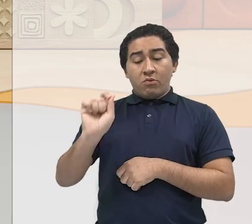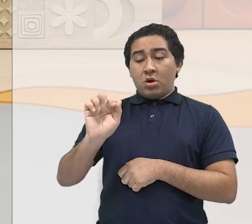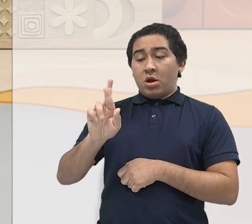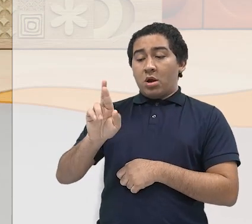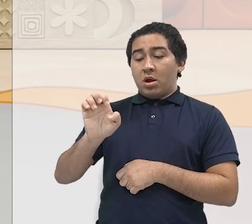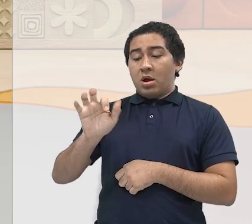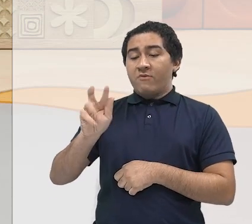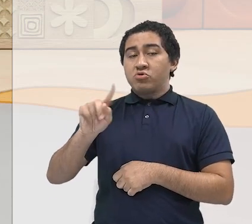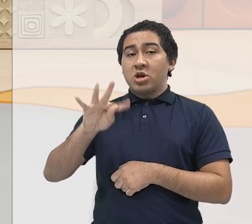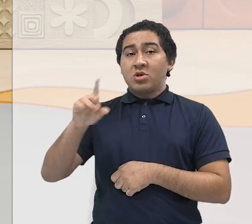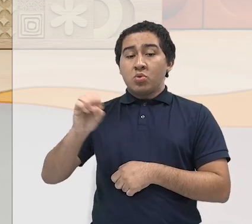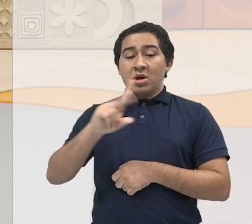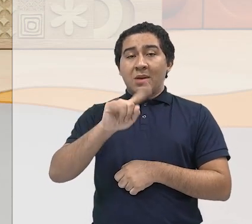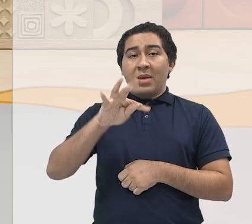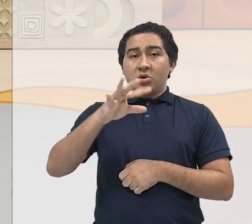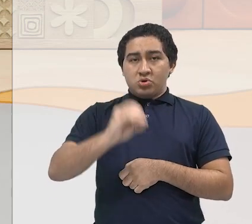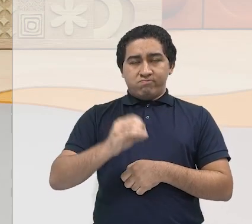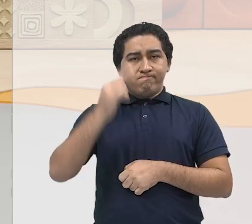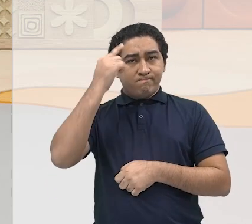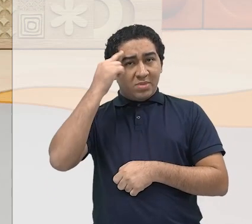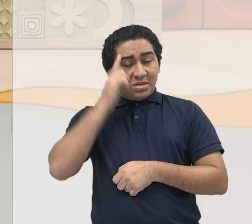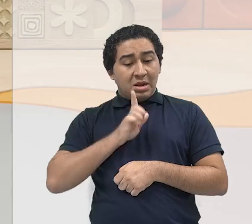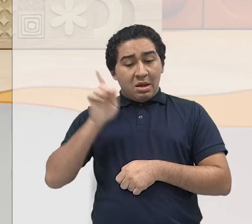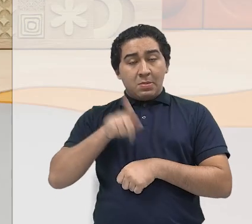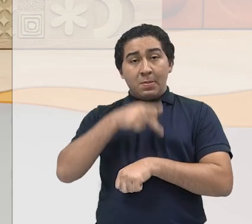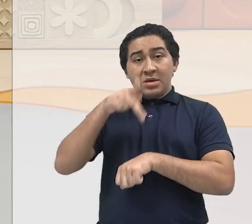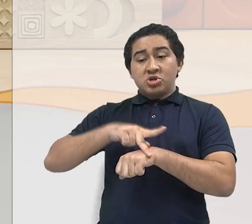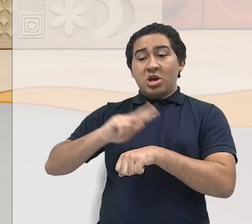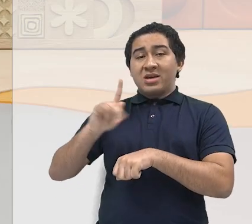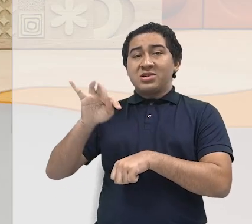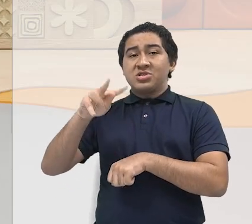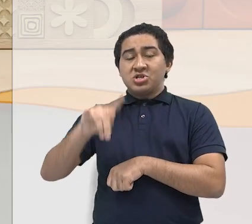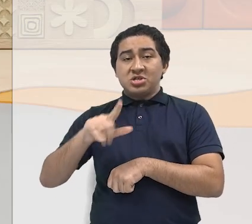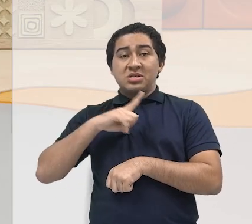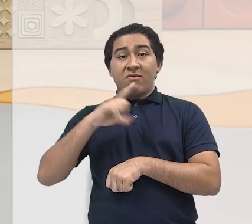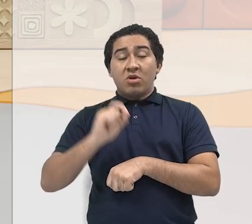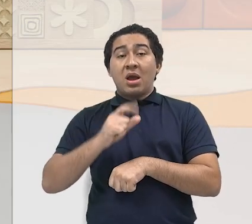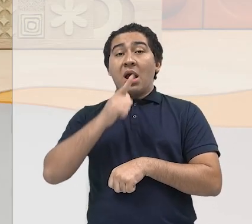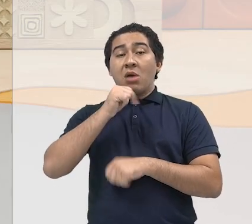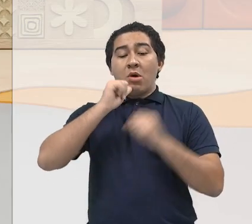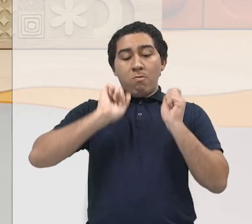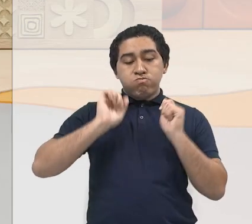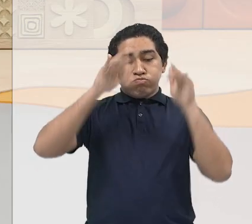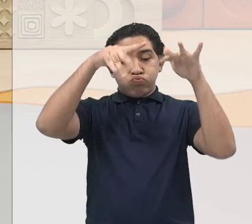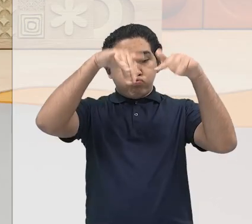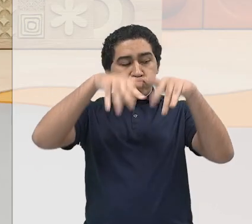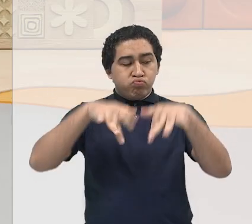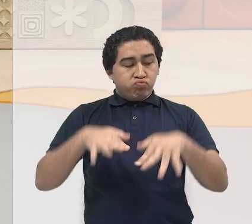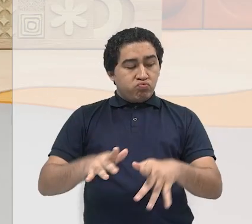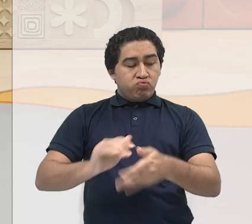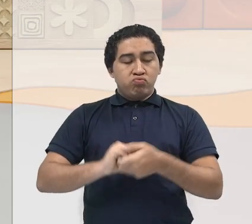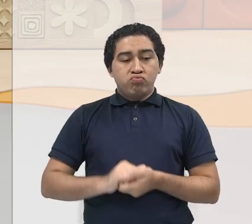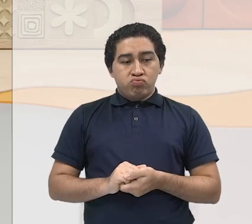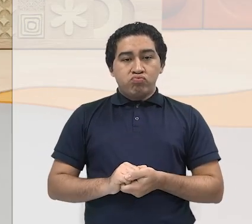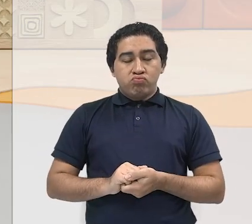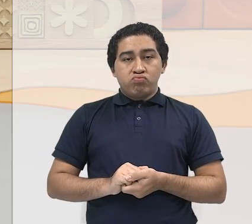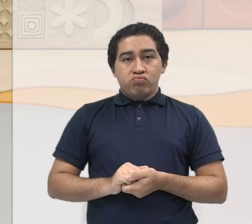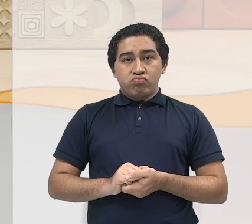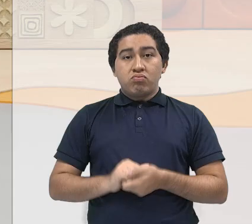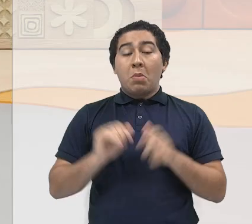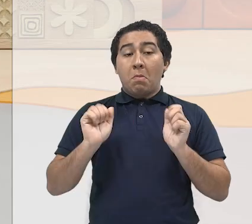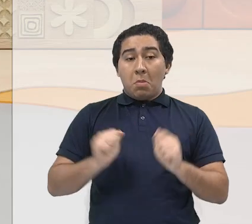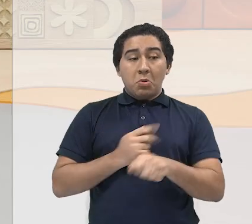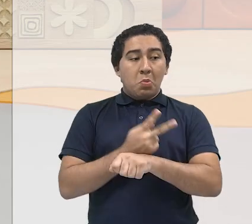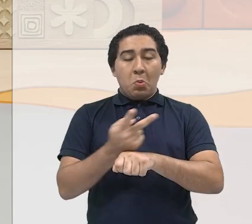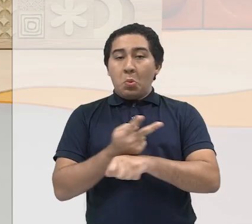por exemplo, que no Haiti, há alguns anos atrás, você teve o tsunami. Se você quiser, você pode pesquisar a respeito do tsunami